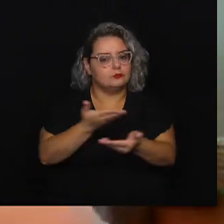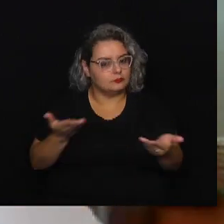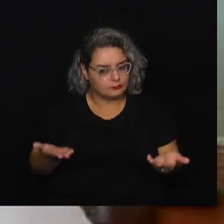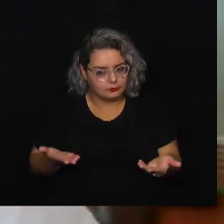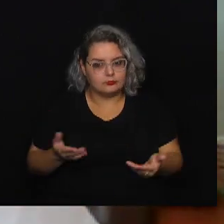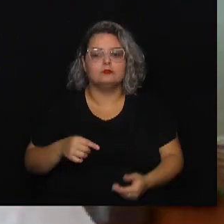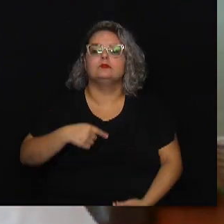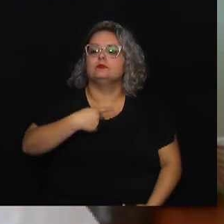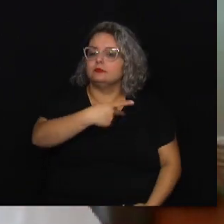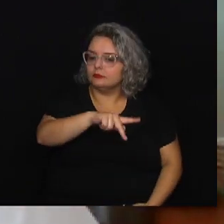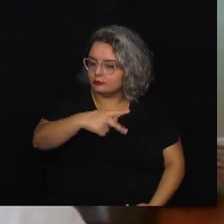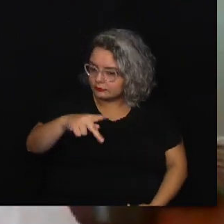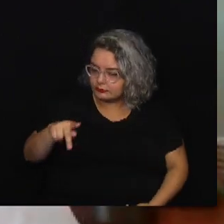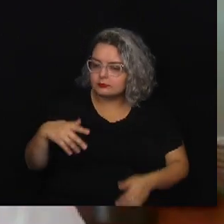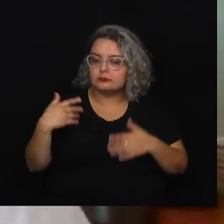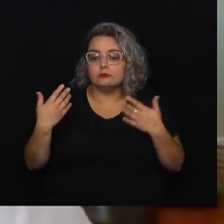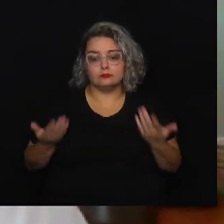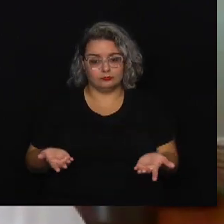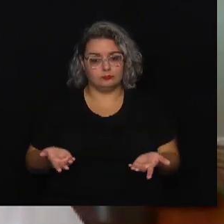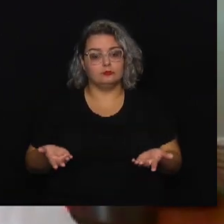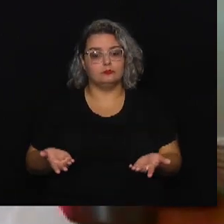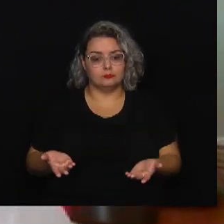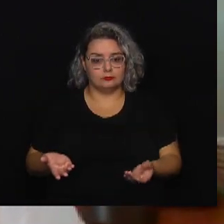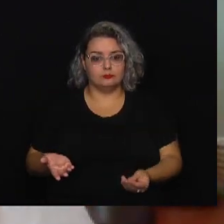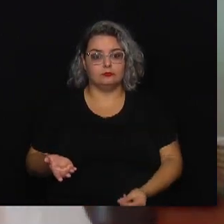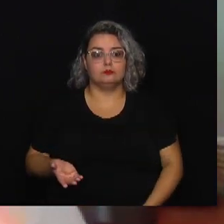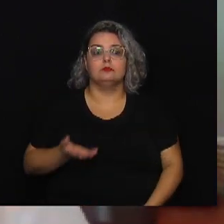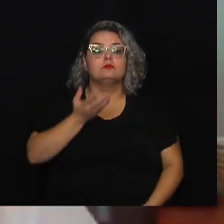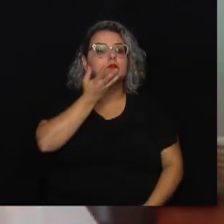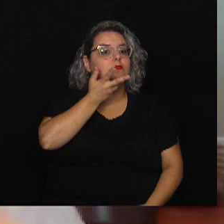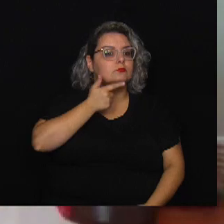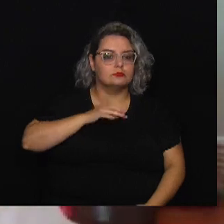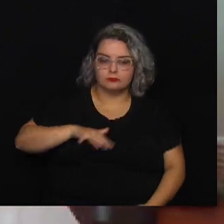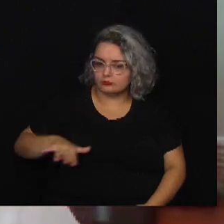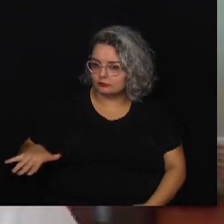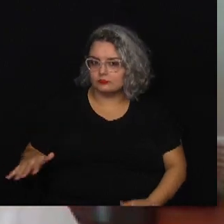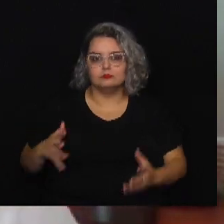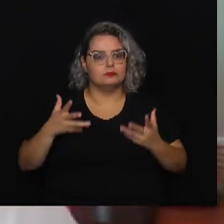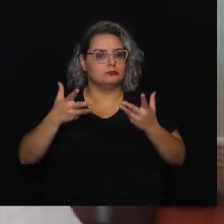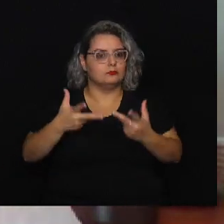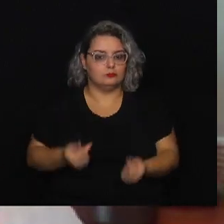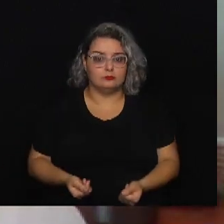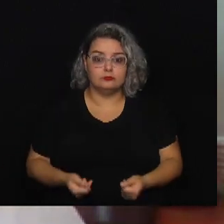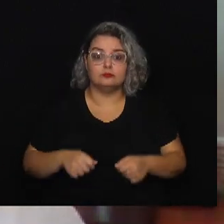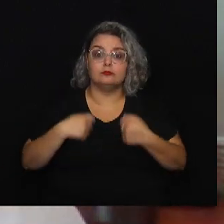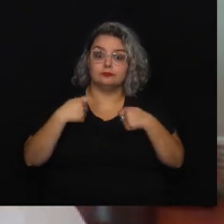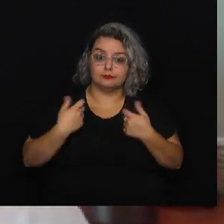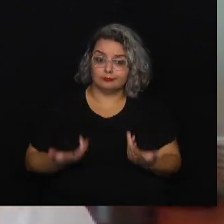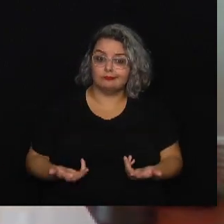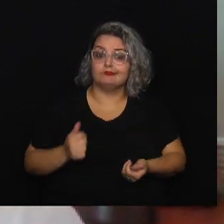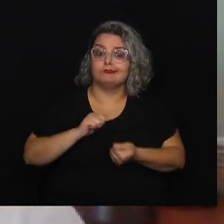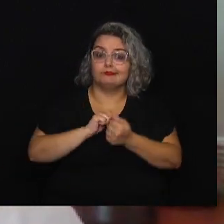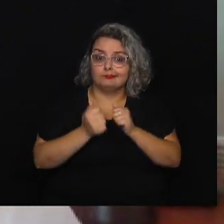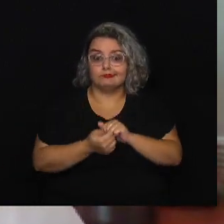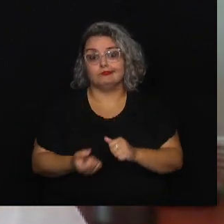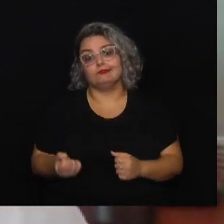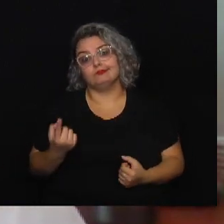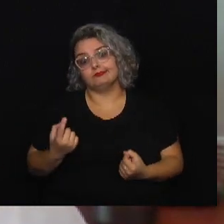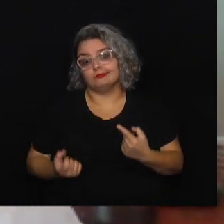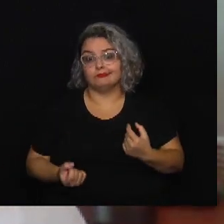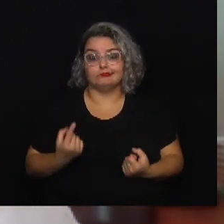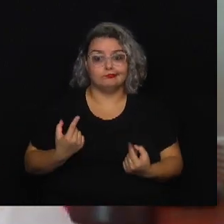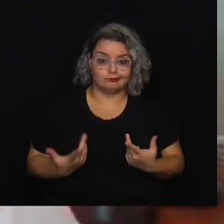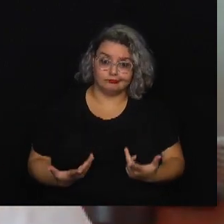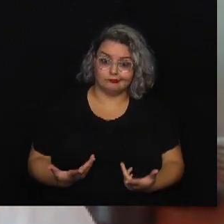de vocês, né? Então, as crianças todas aí tiveram que se virar, algumas,